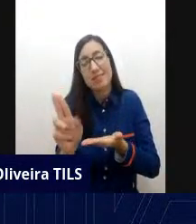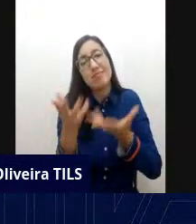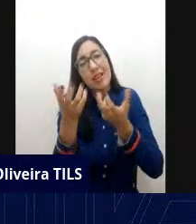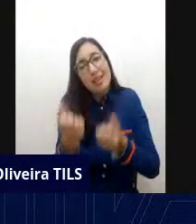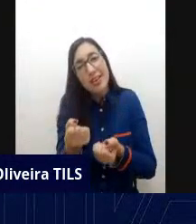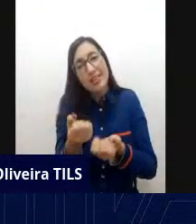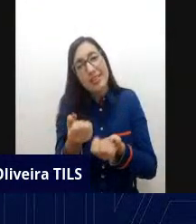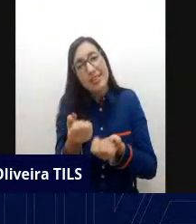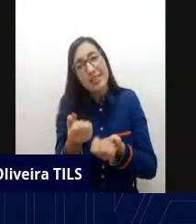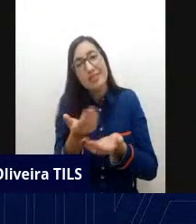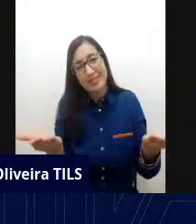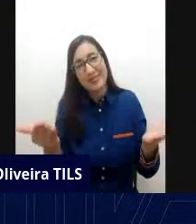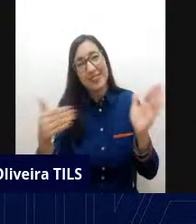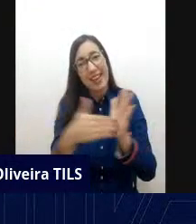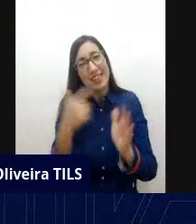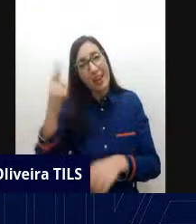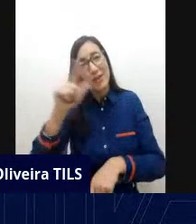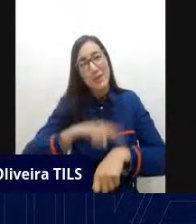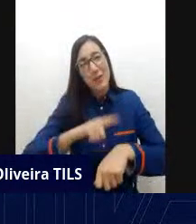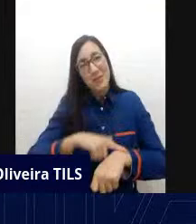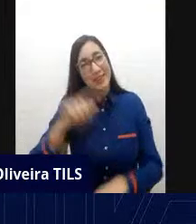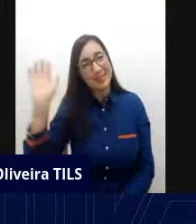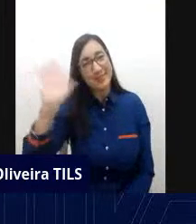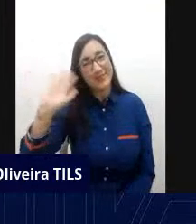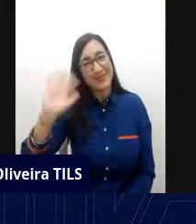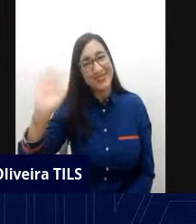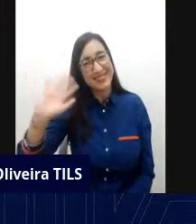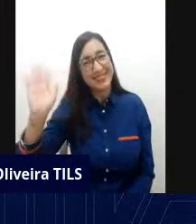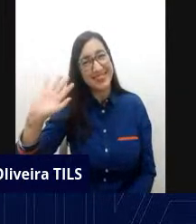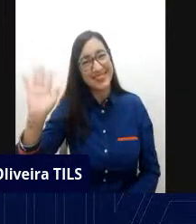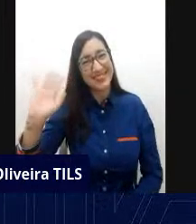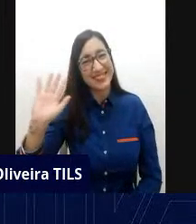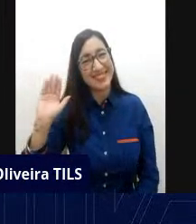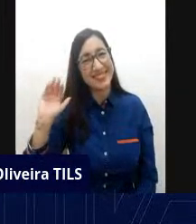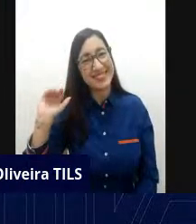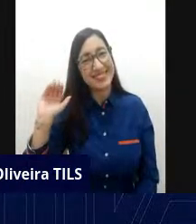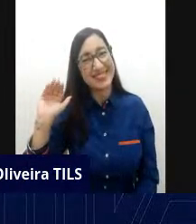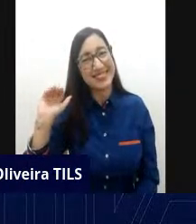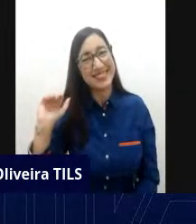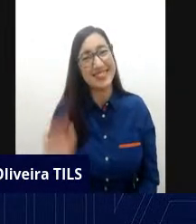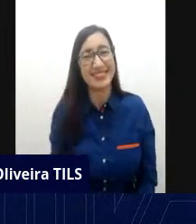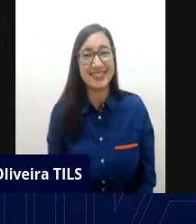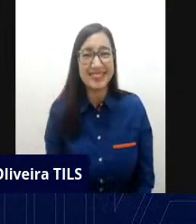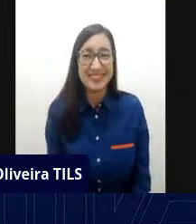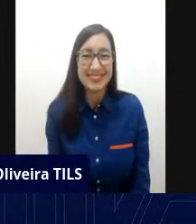E até breve. Tchau, tchau. Tchau, gente. Tchau.